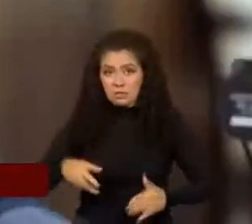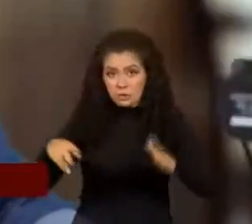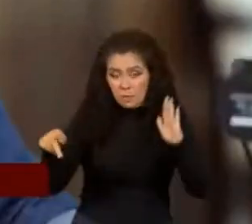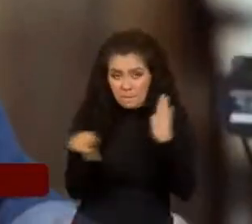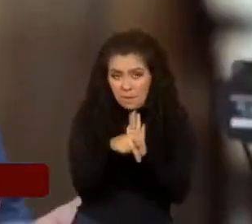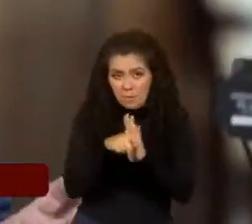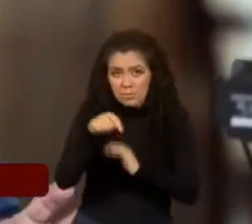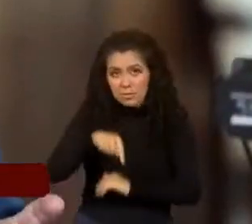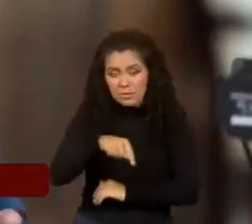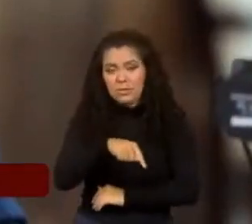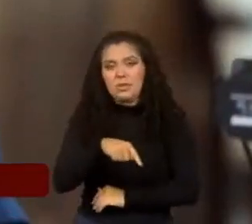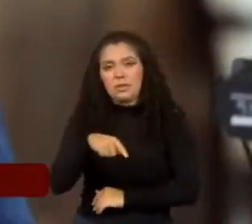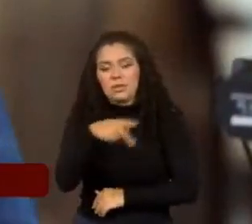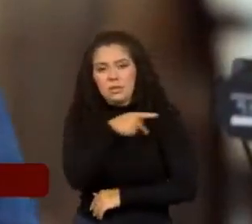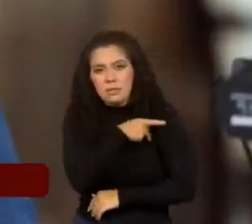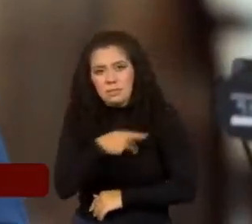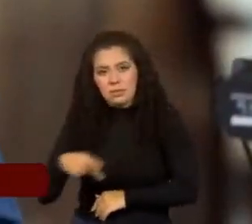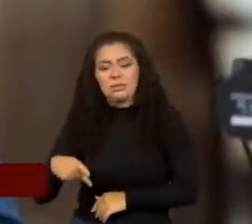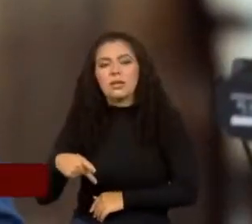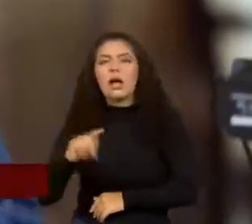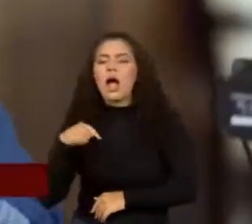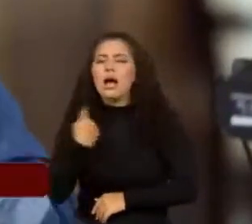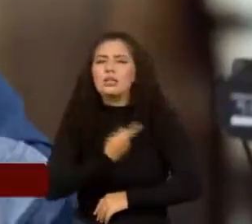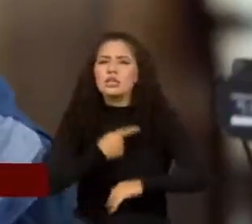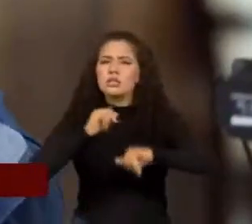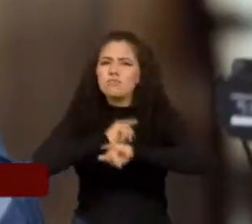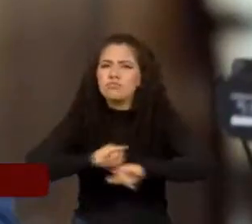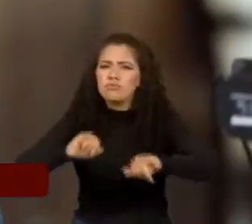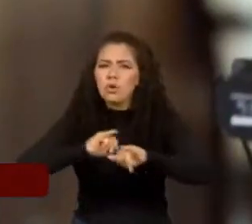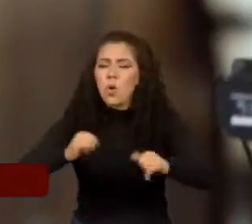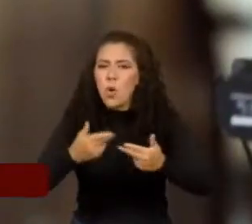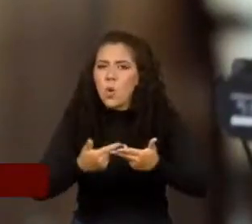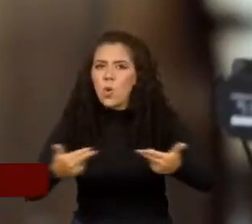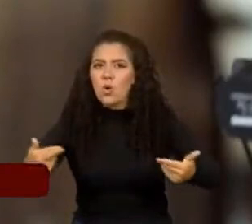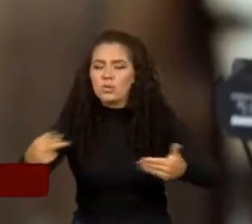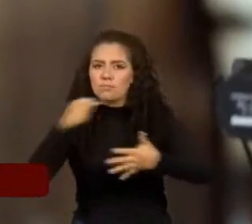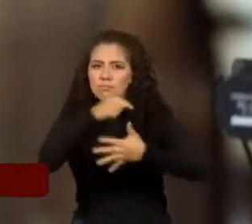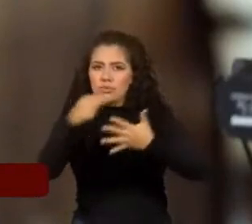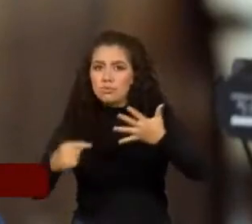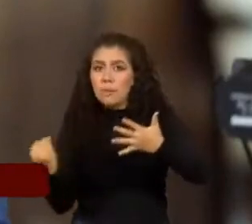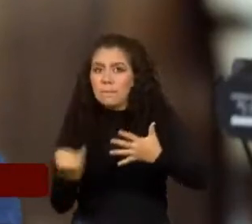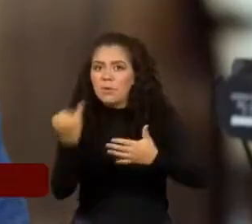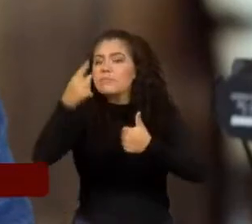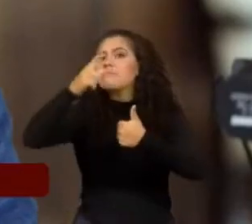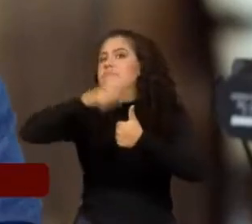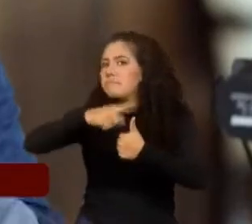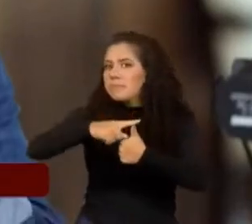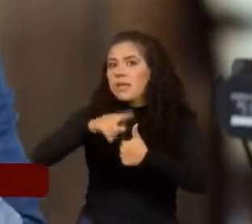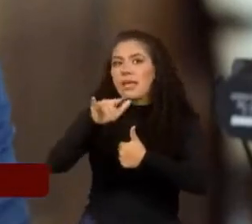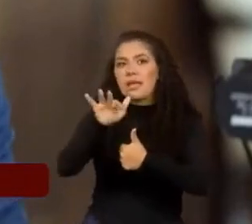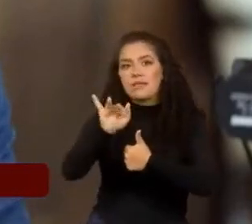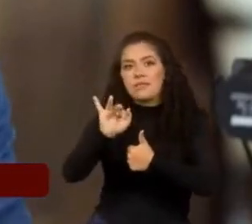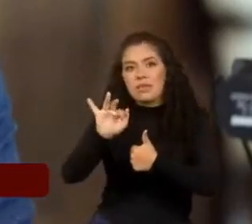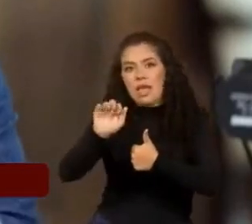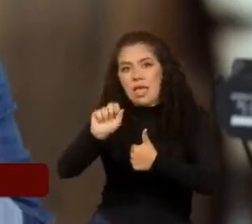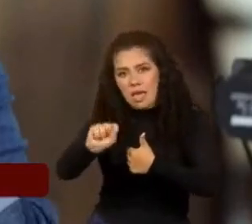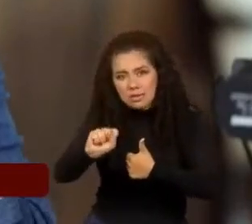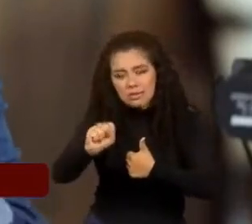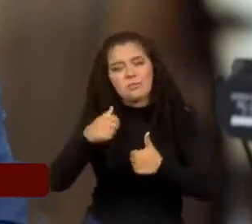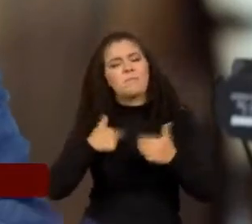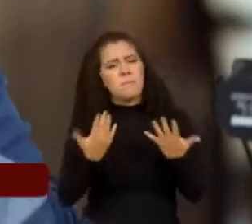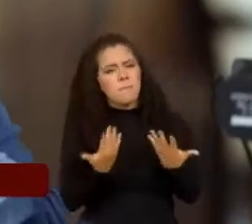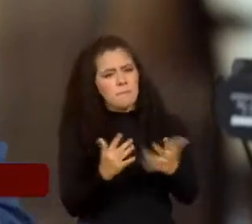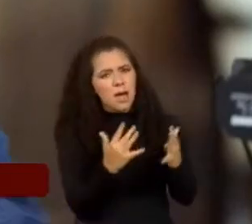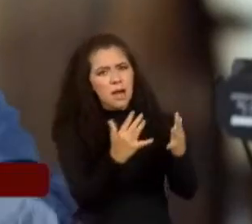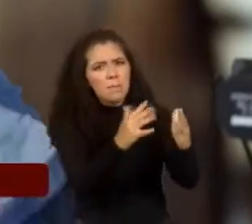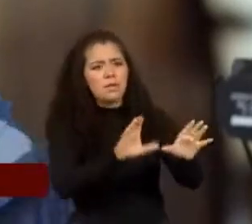A semana passada nós anunciamos coisas importantes aqui. Primeiro, o FIES. Sim. Primeiro, eu queria dar parabéns aos Correios, porque